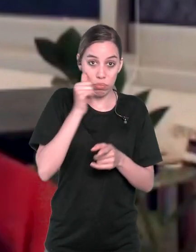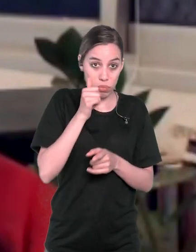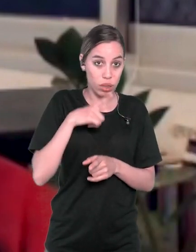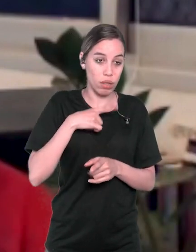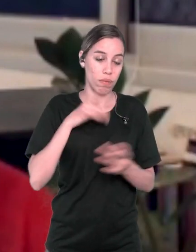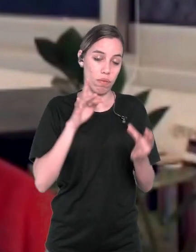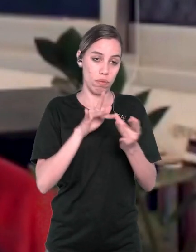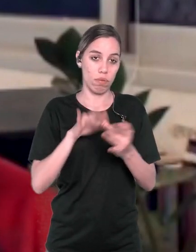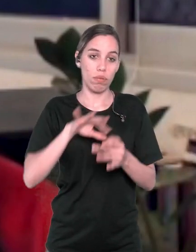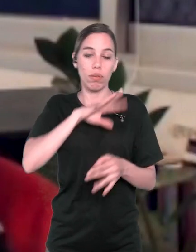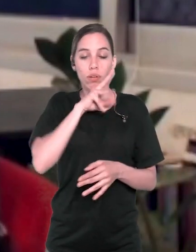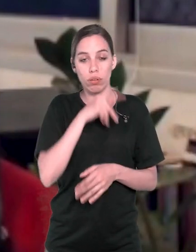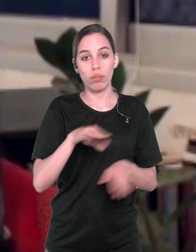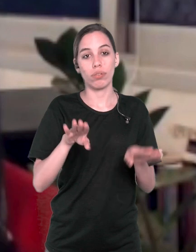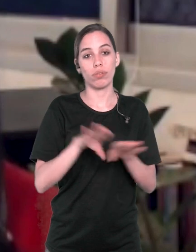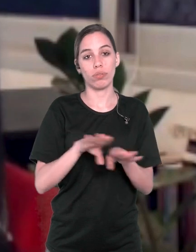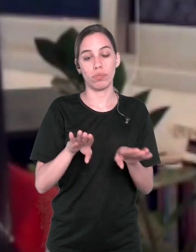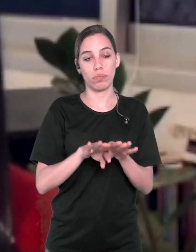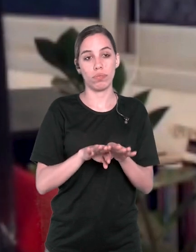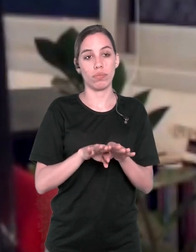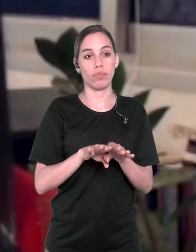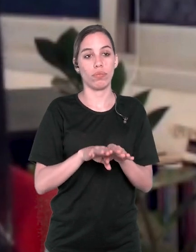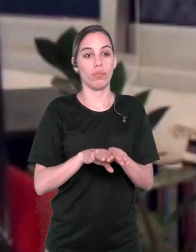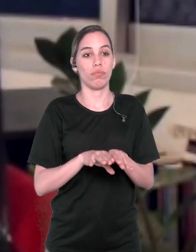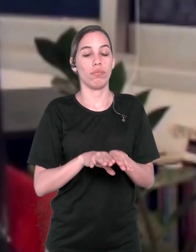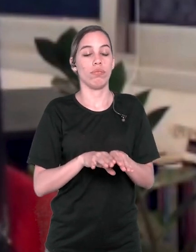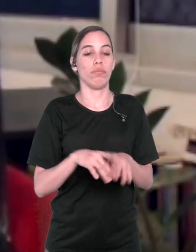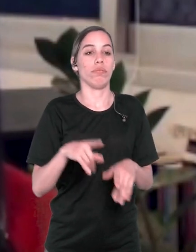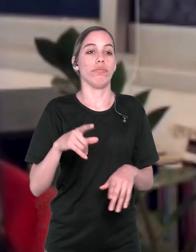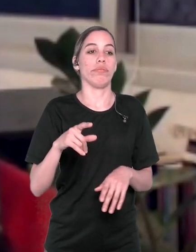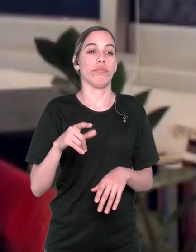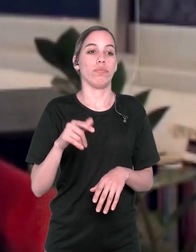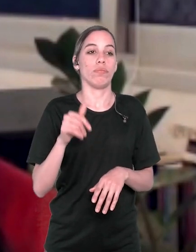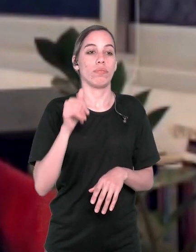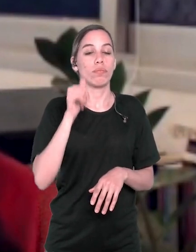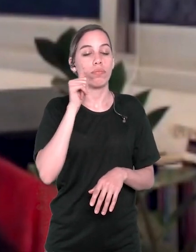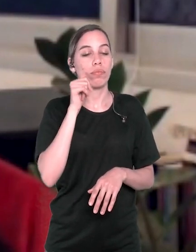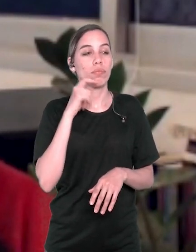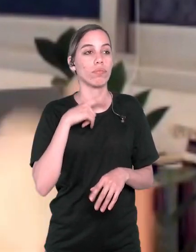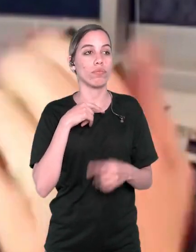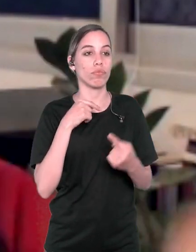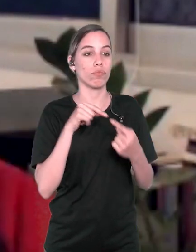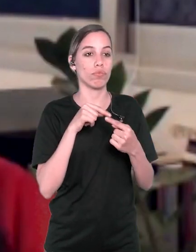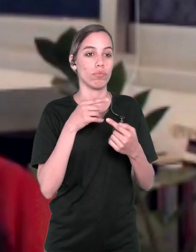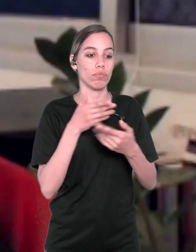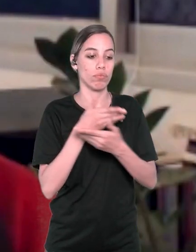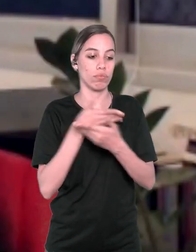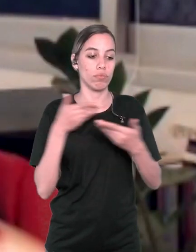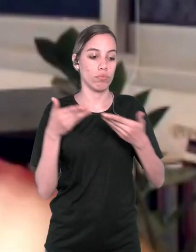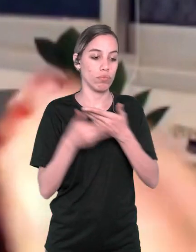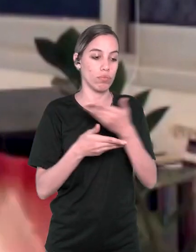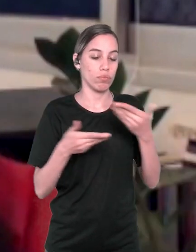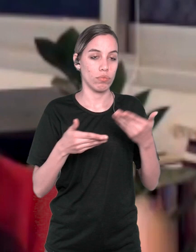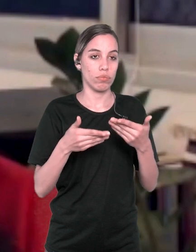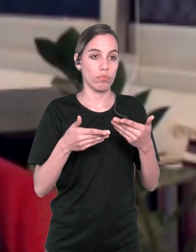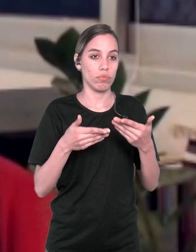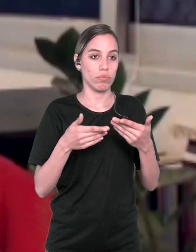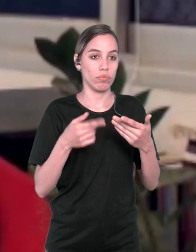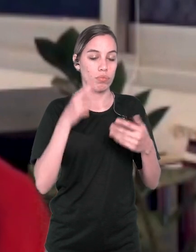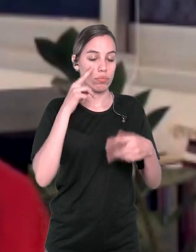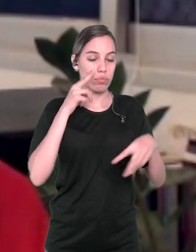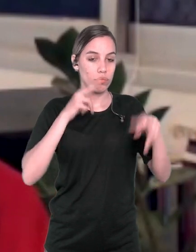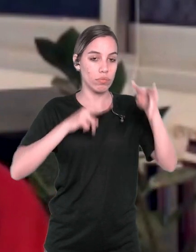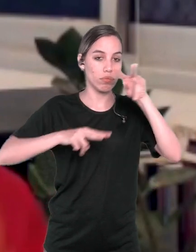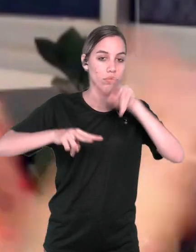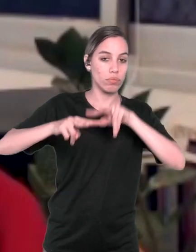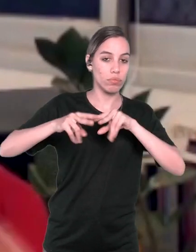do encontro, né, de olhares, a troca de olhares entre a mulher e